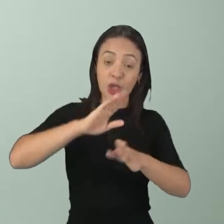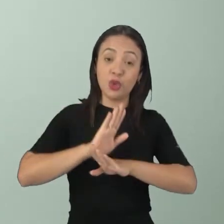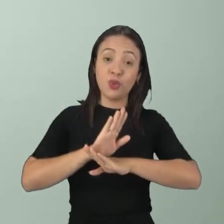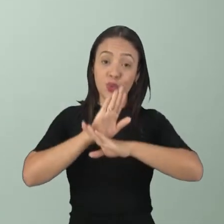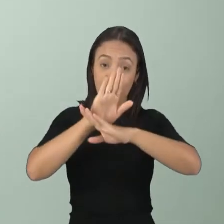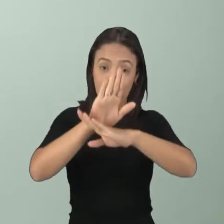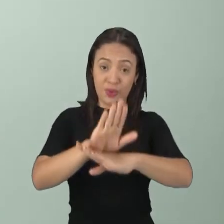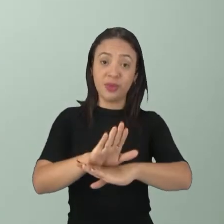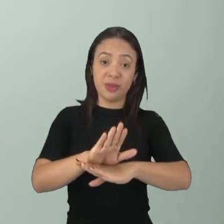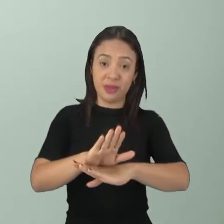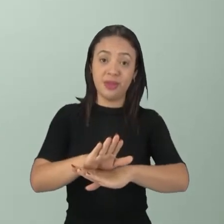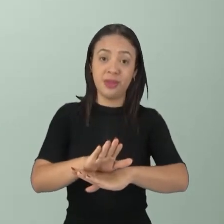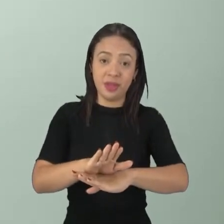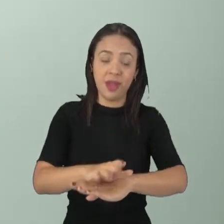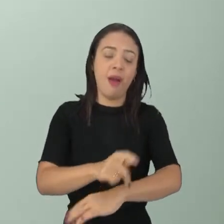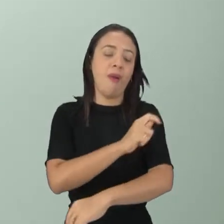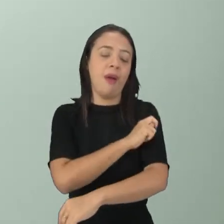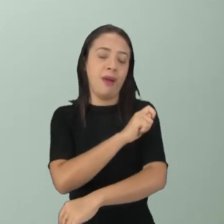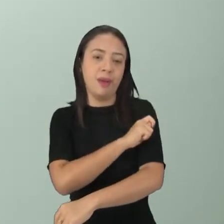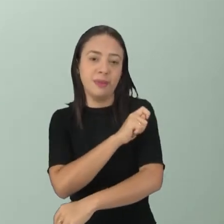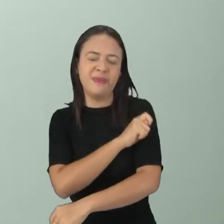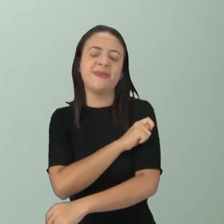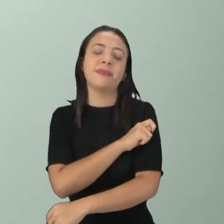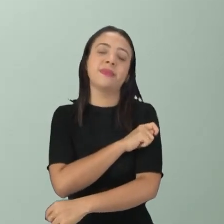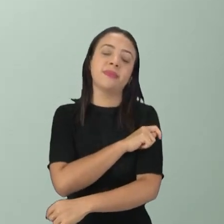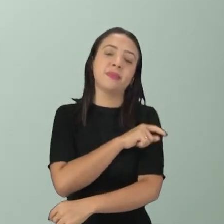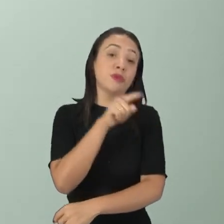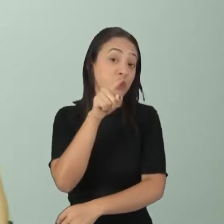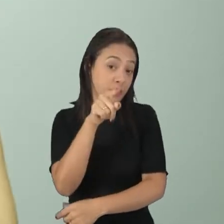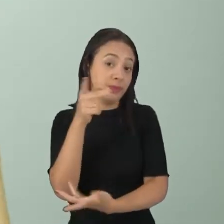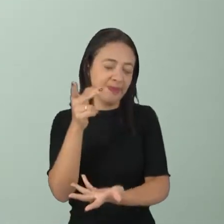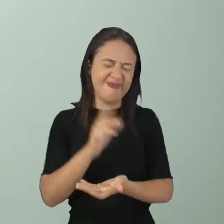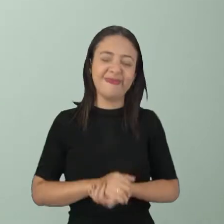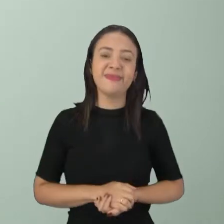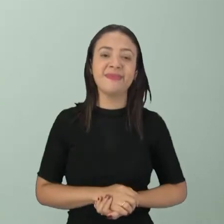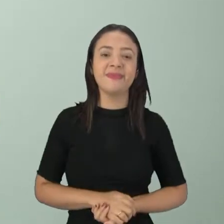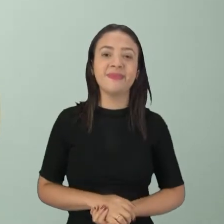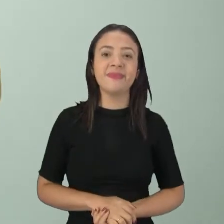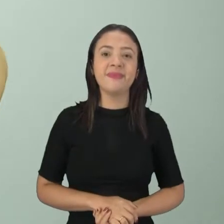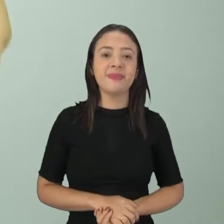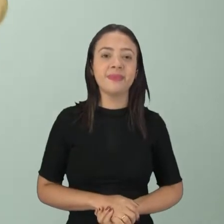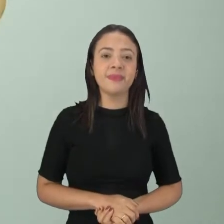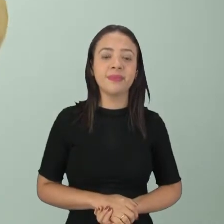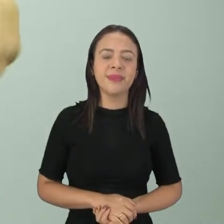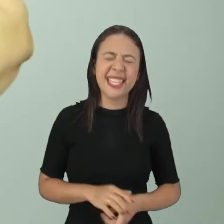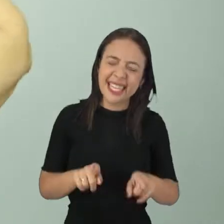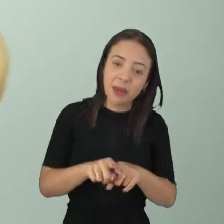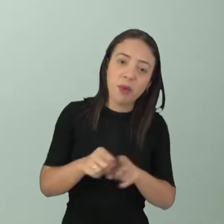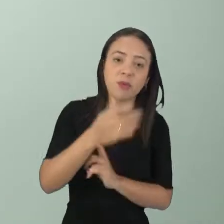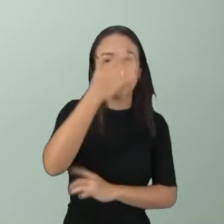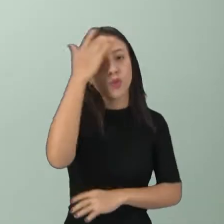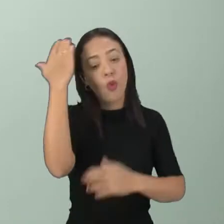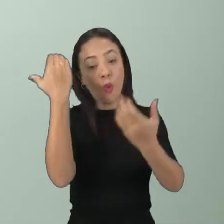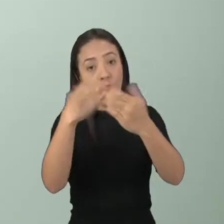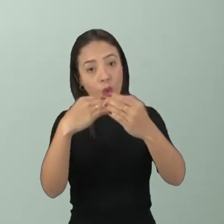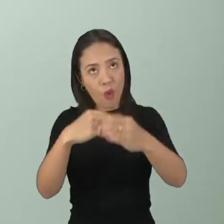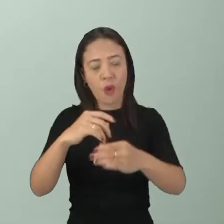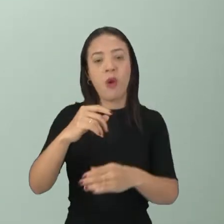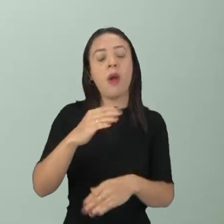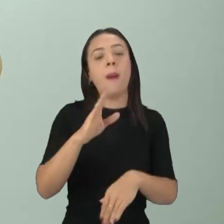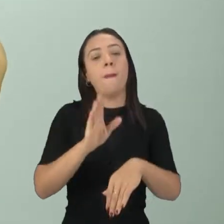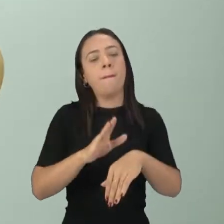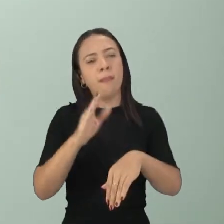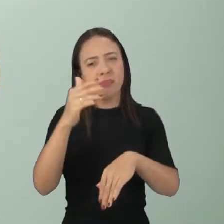proporcionar ao candidato, ao aluno que é ainda você nesse momento, tá? Ou um concurseiro numa fase